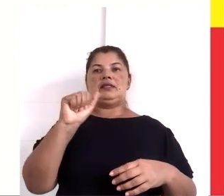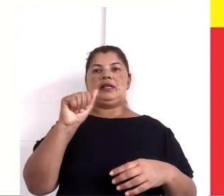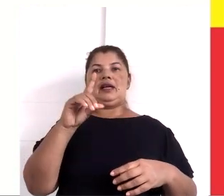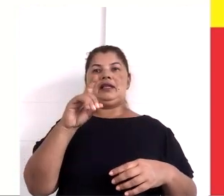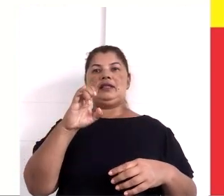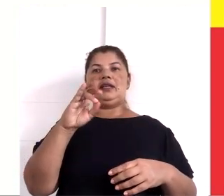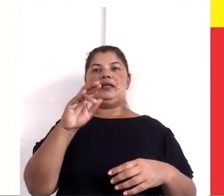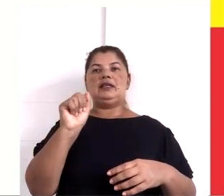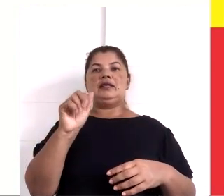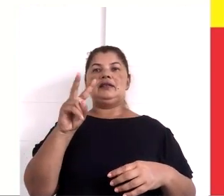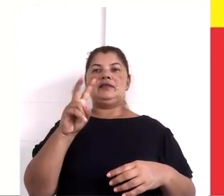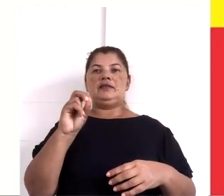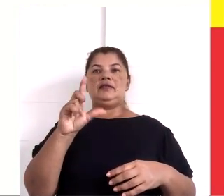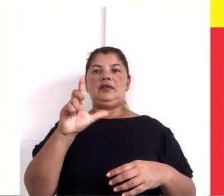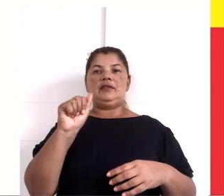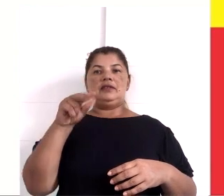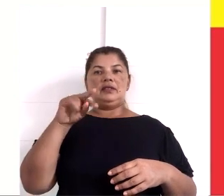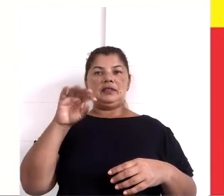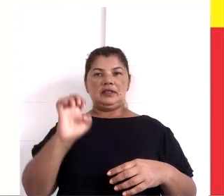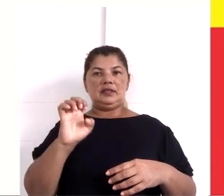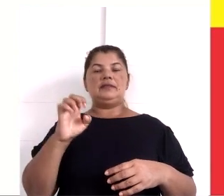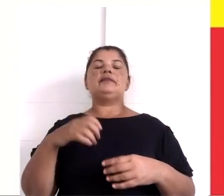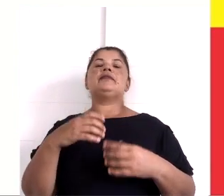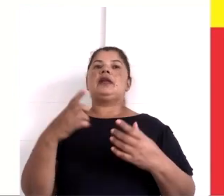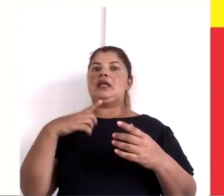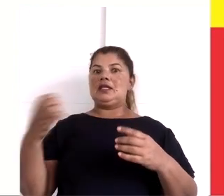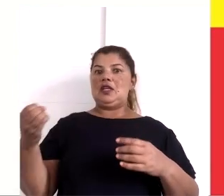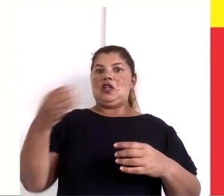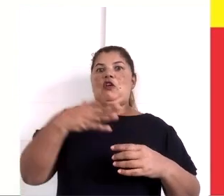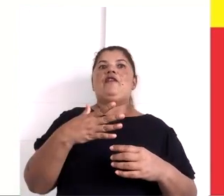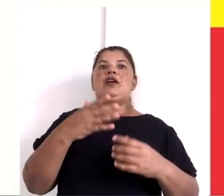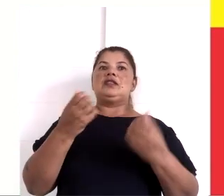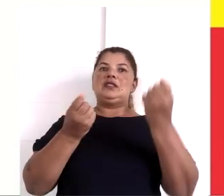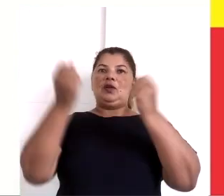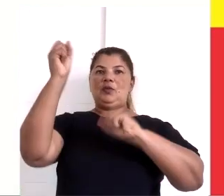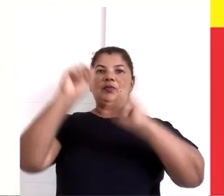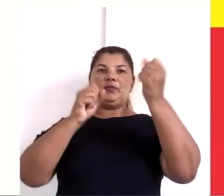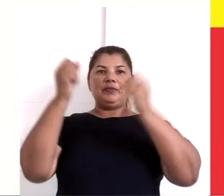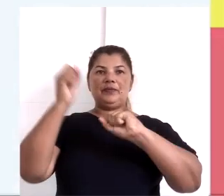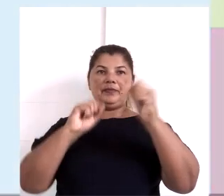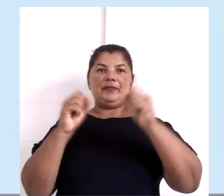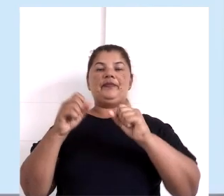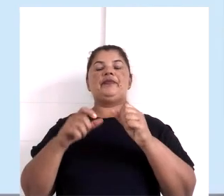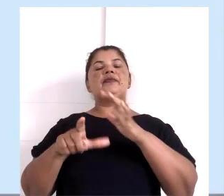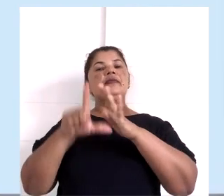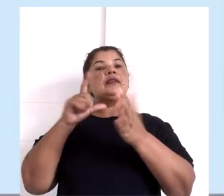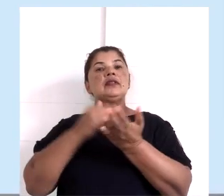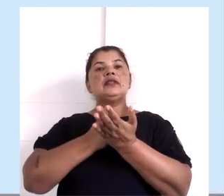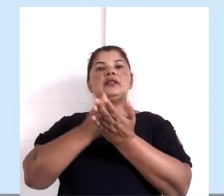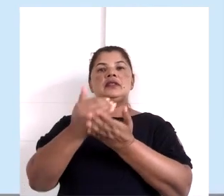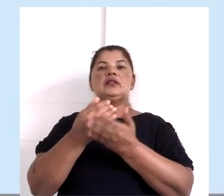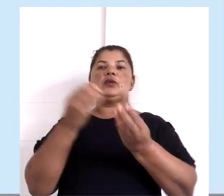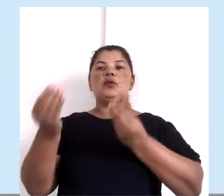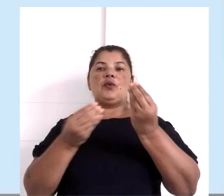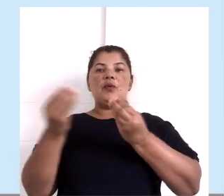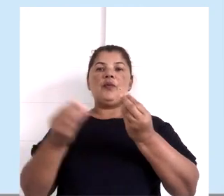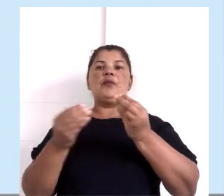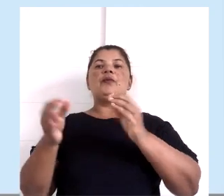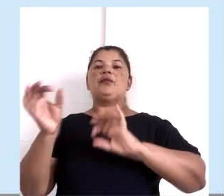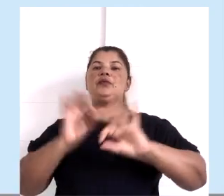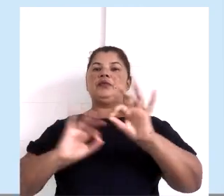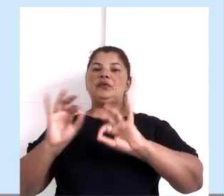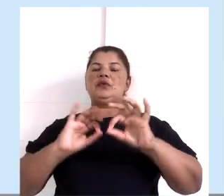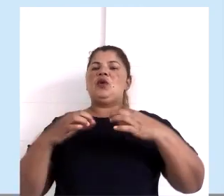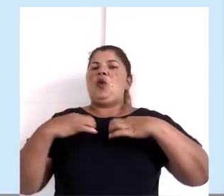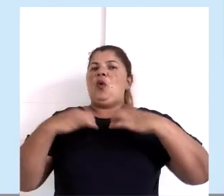isso fez uma inovação na indústria têxtil. Olha para mim, gente. Inicialmente, quando a gente fala sobre produção de